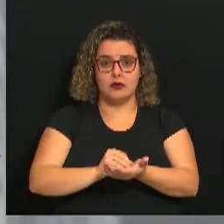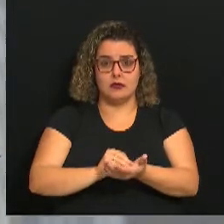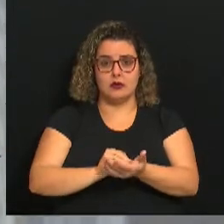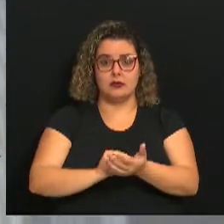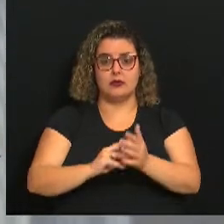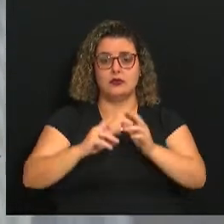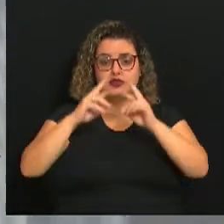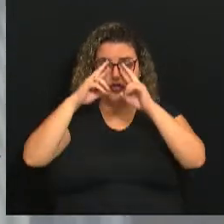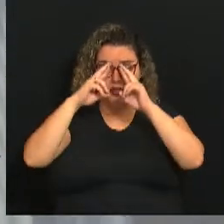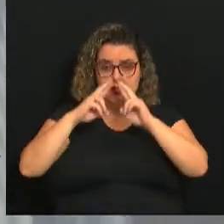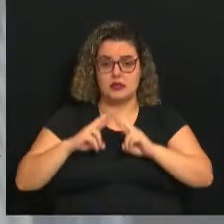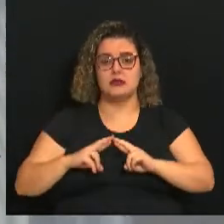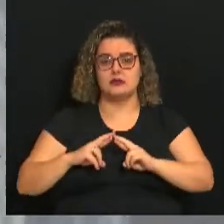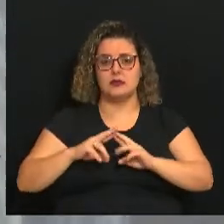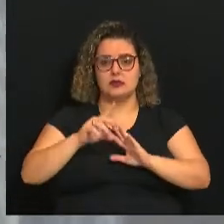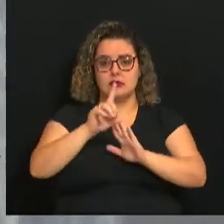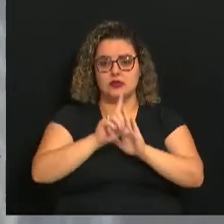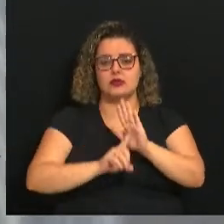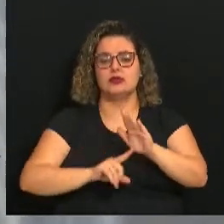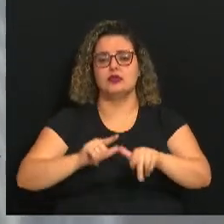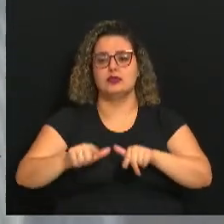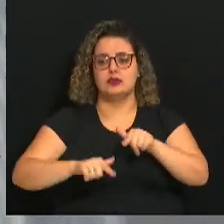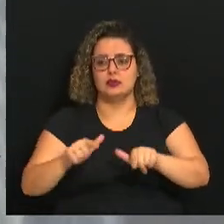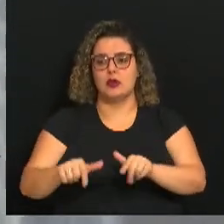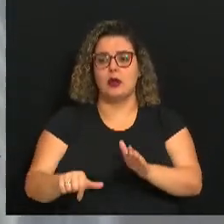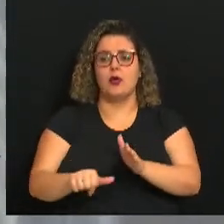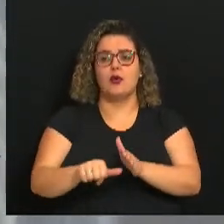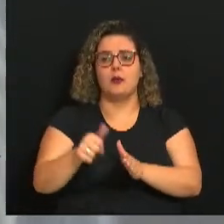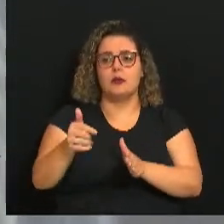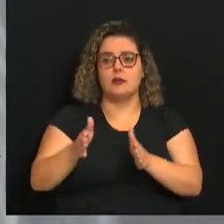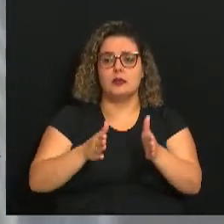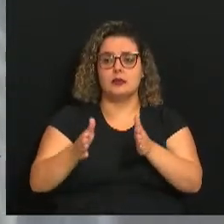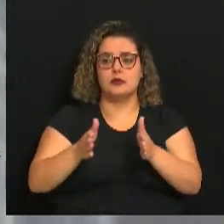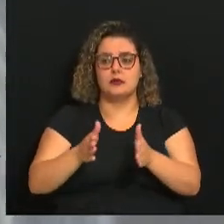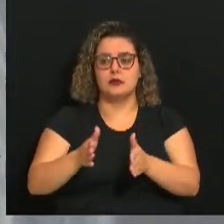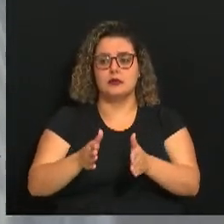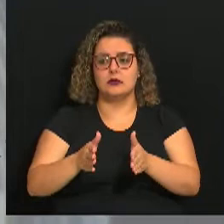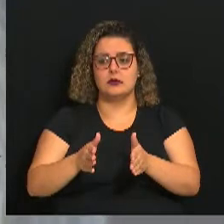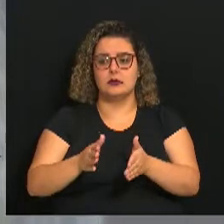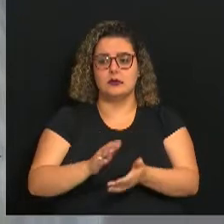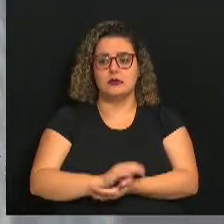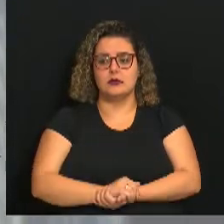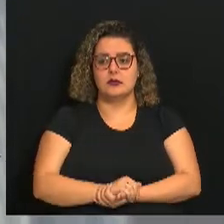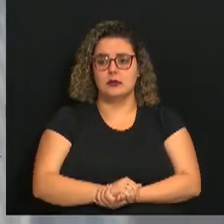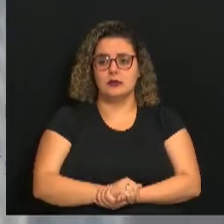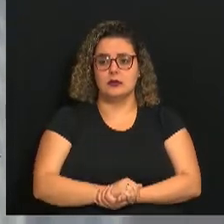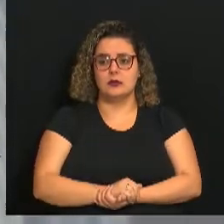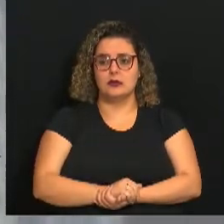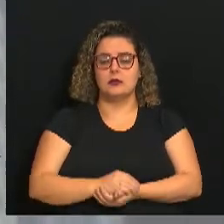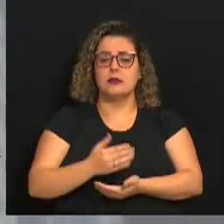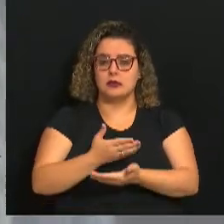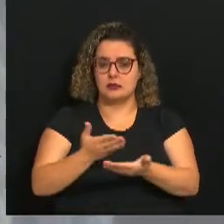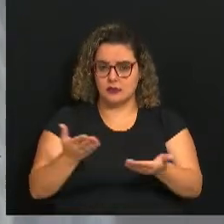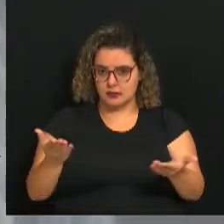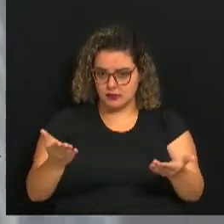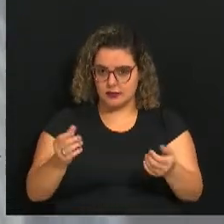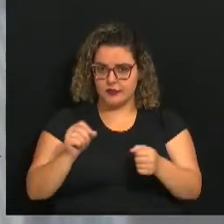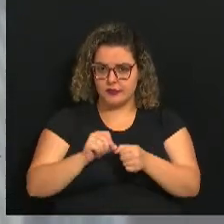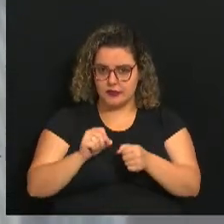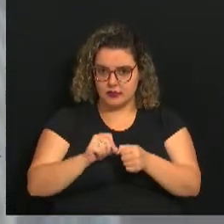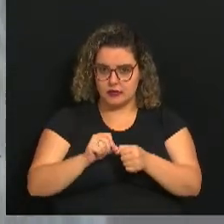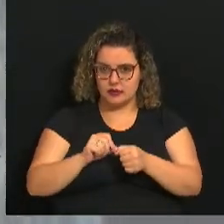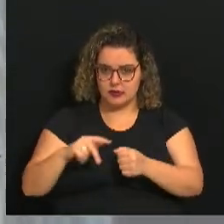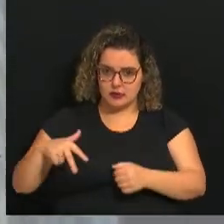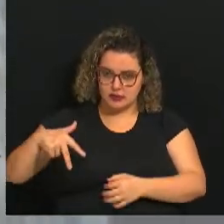trabalhadores. Então, eu queria passar primeiro a palavra para que vocês pudessem fazer essa